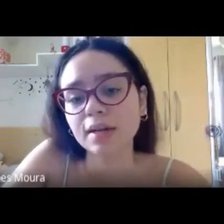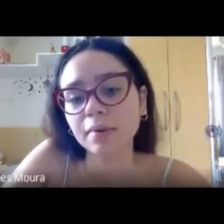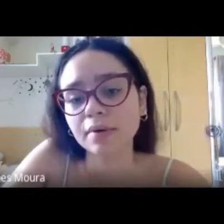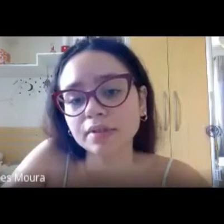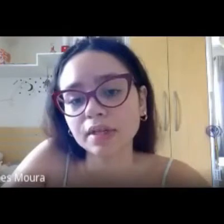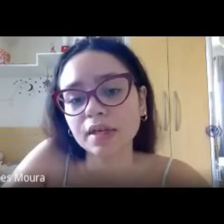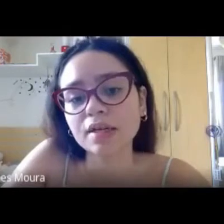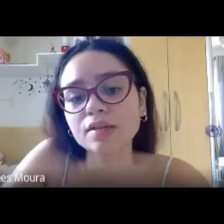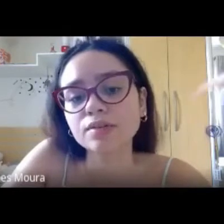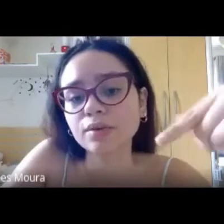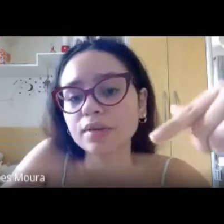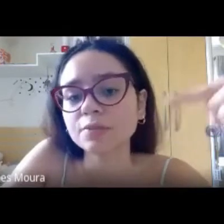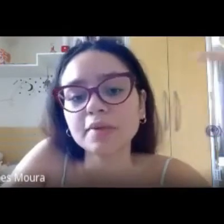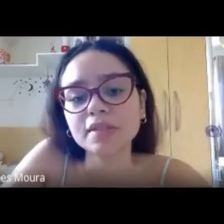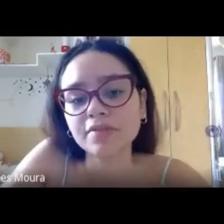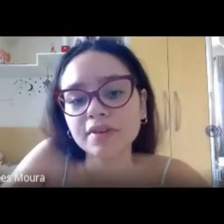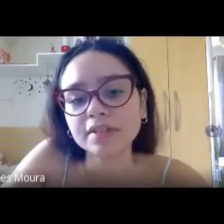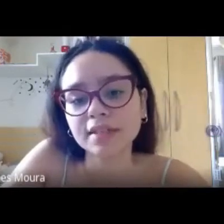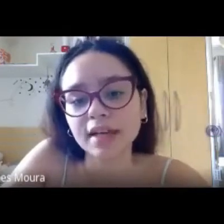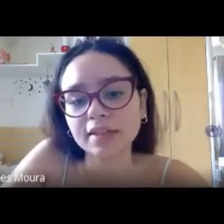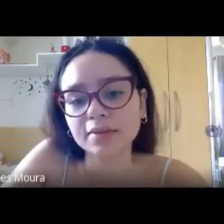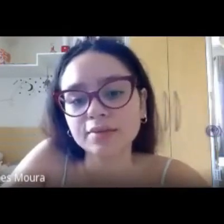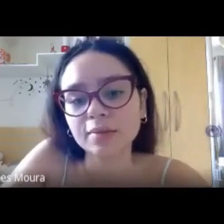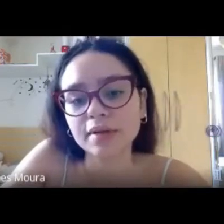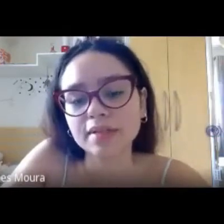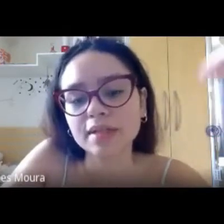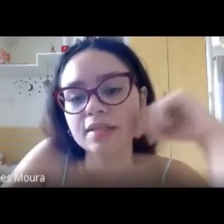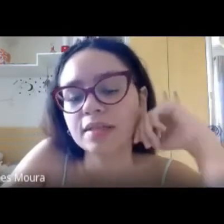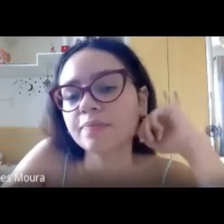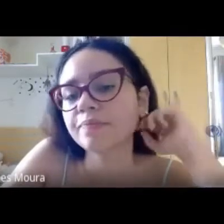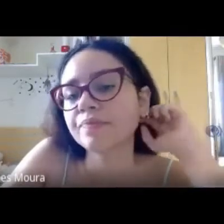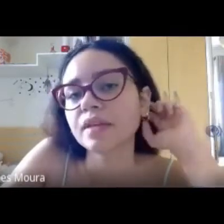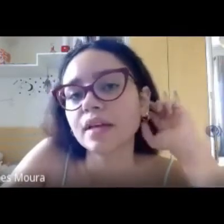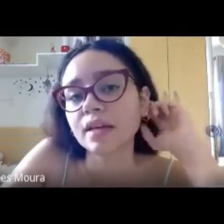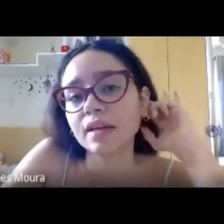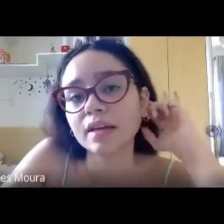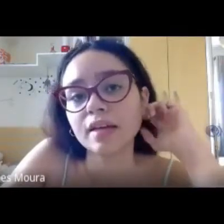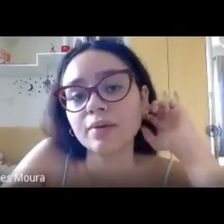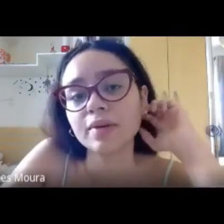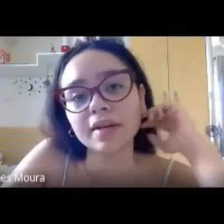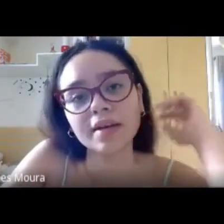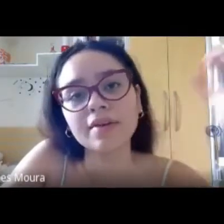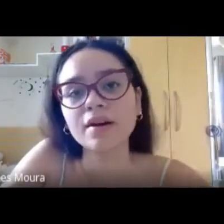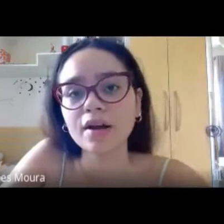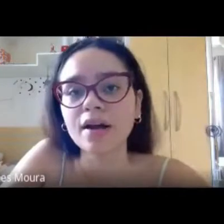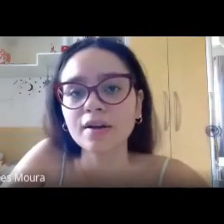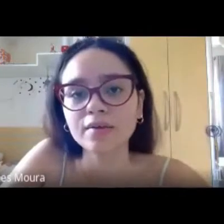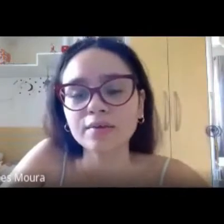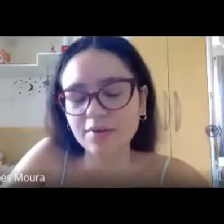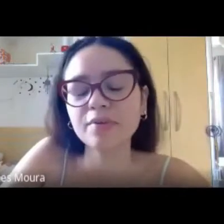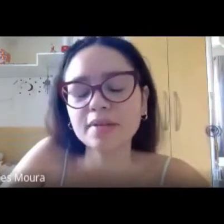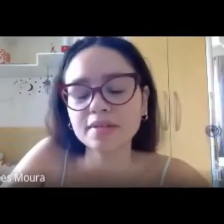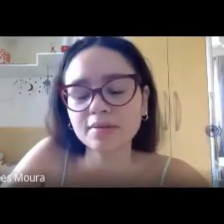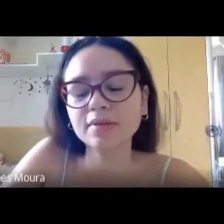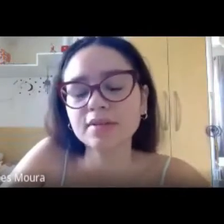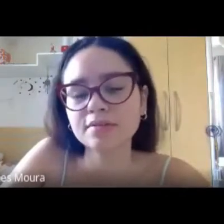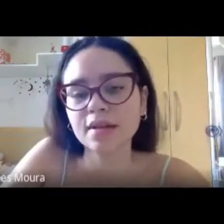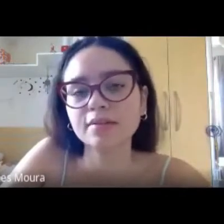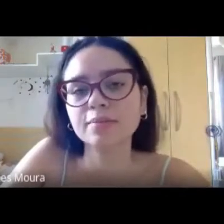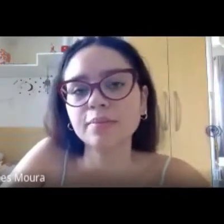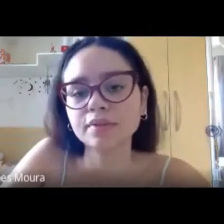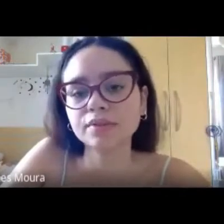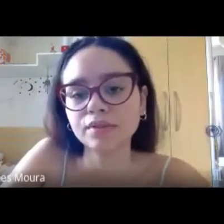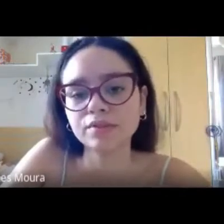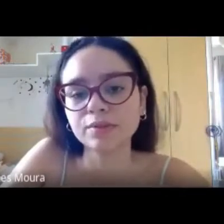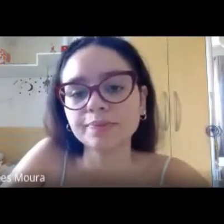nessa amostra, sondas específicas detectam a sua presença e o que leva à confirmação do